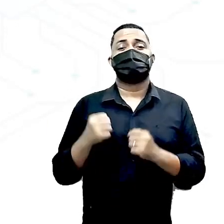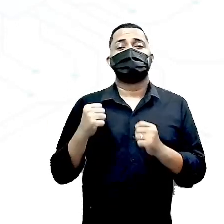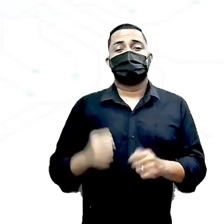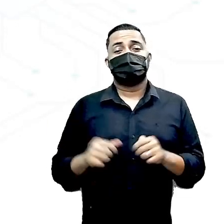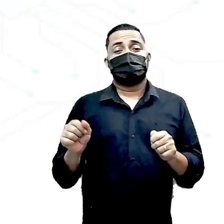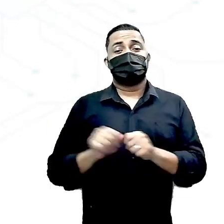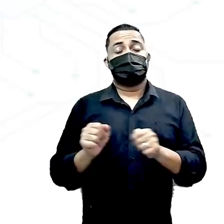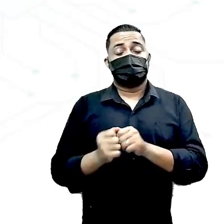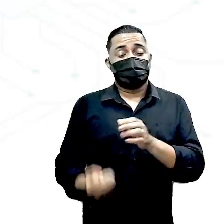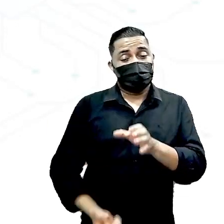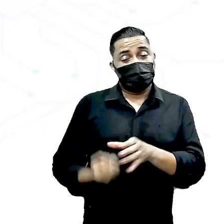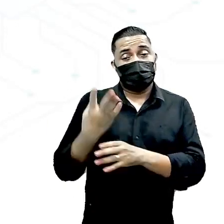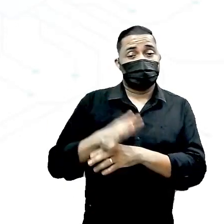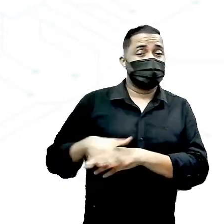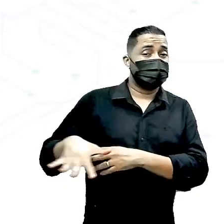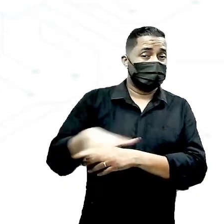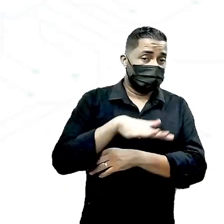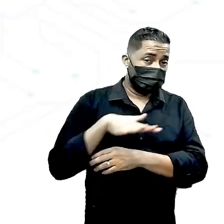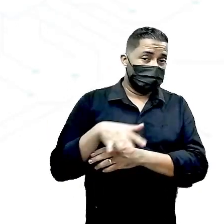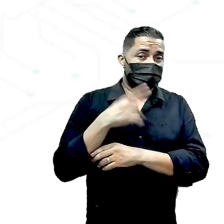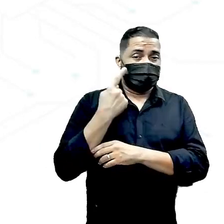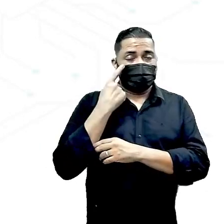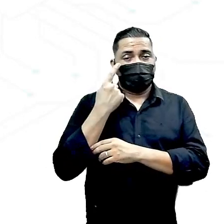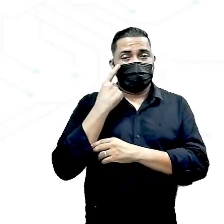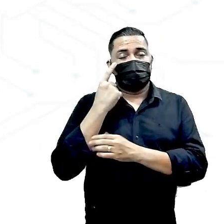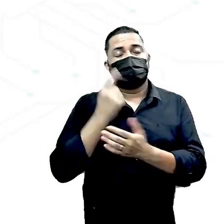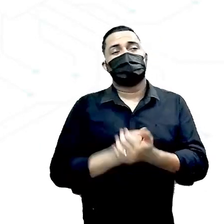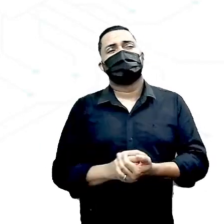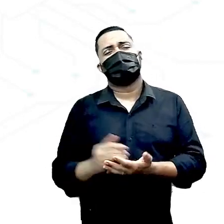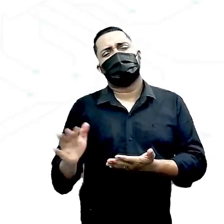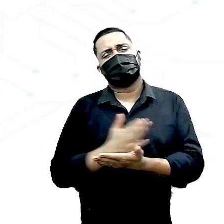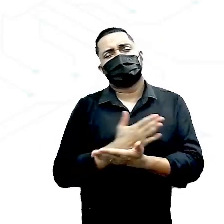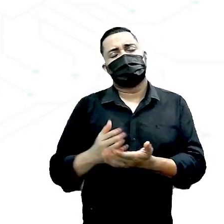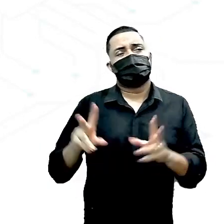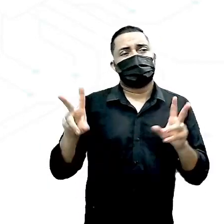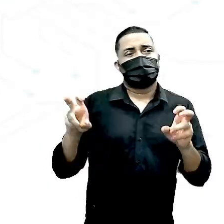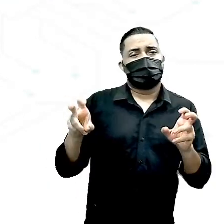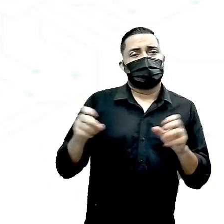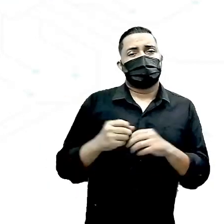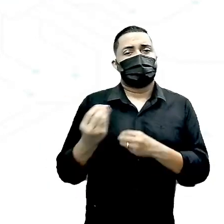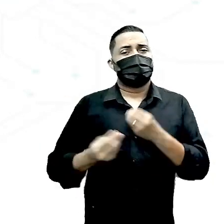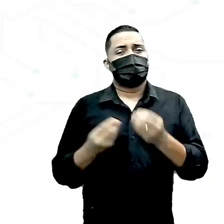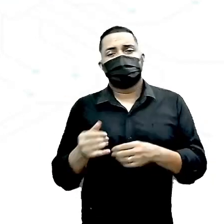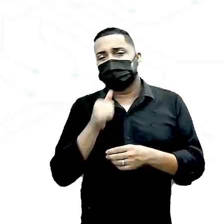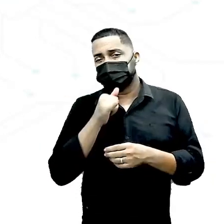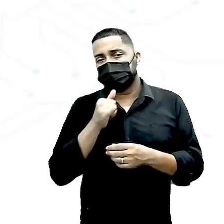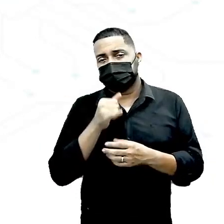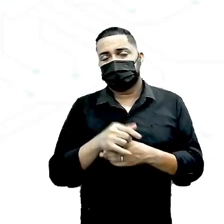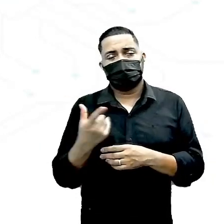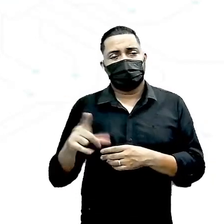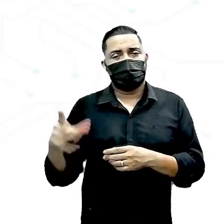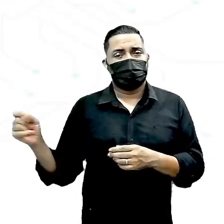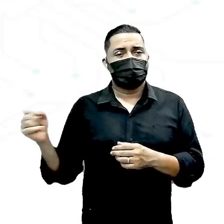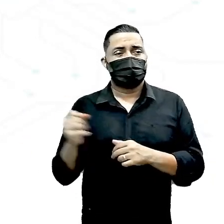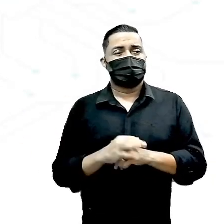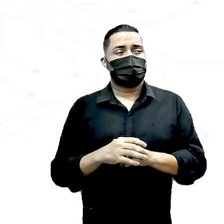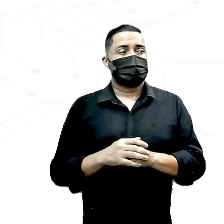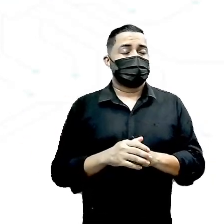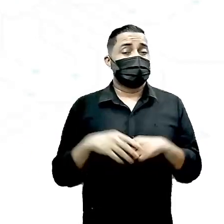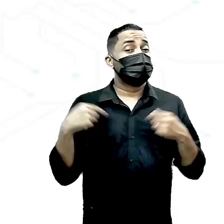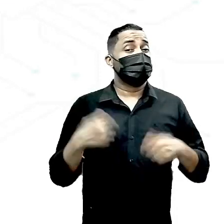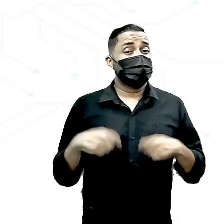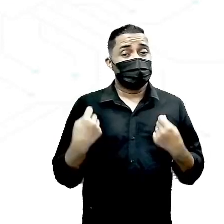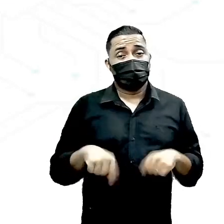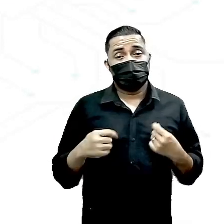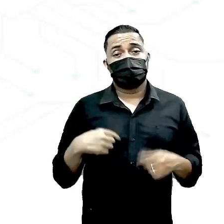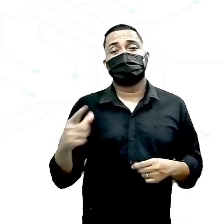gente pode criar ambiente, né? Vocês vão fazer aqui a pouco, alguns textos como frameworks, por exemplo, e outros. E é necessário